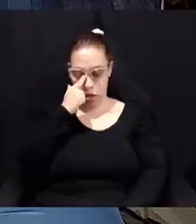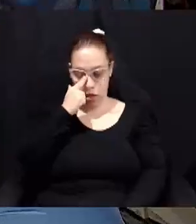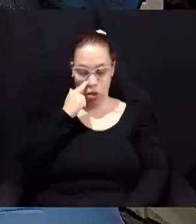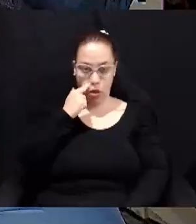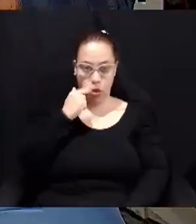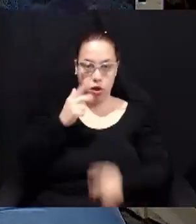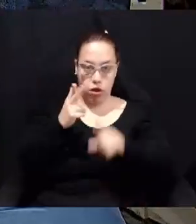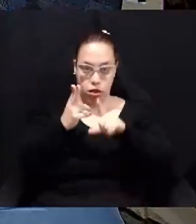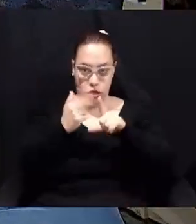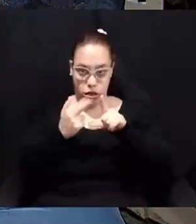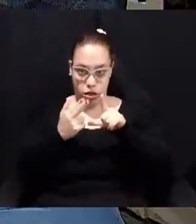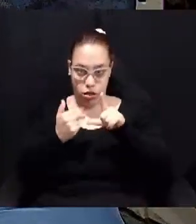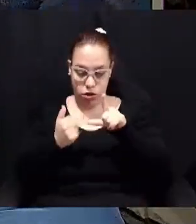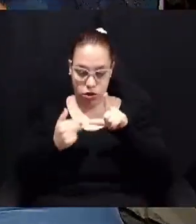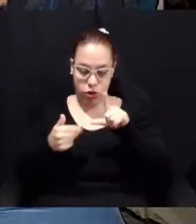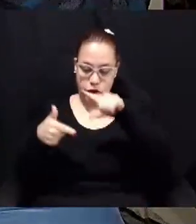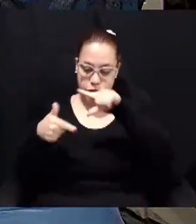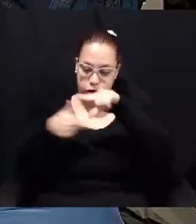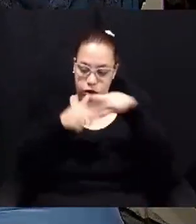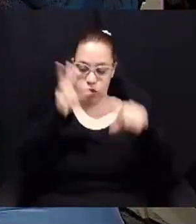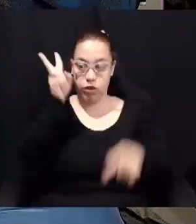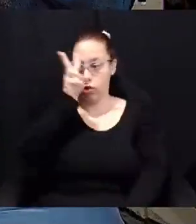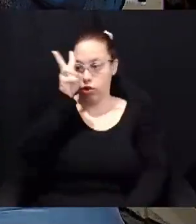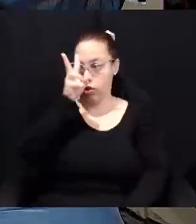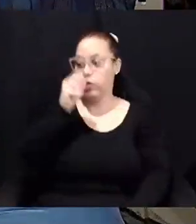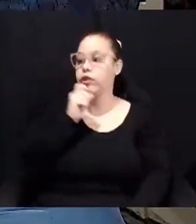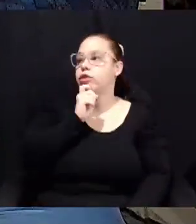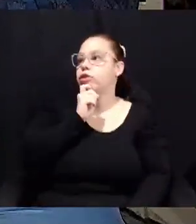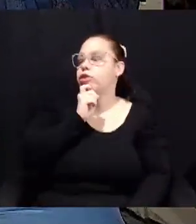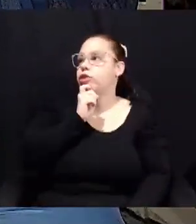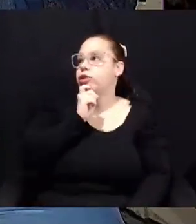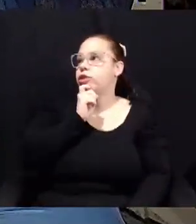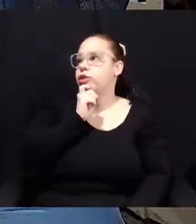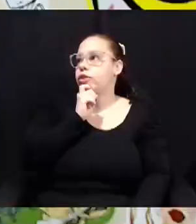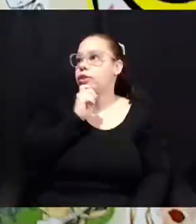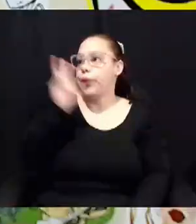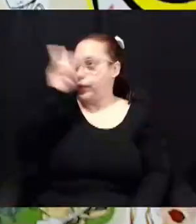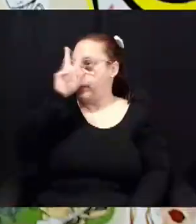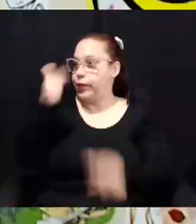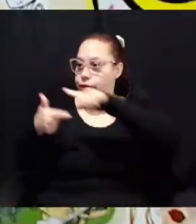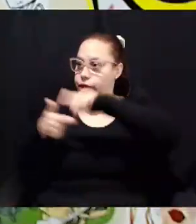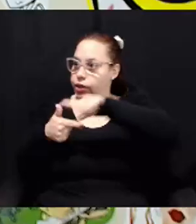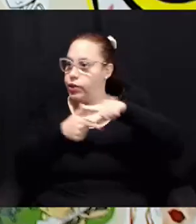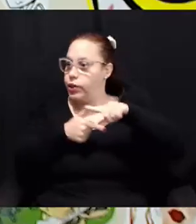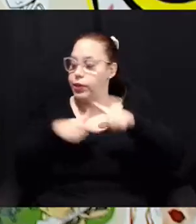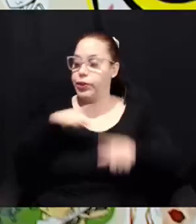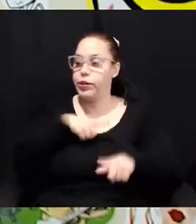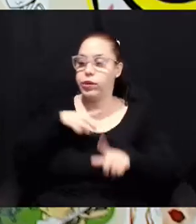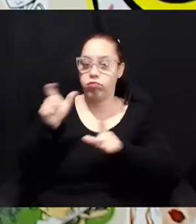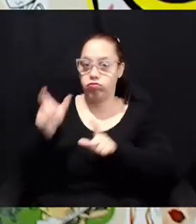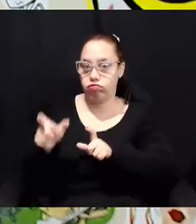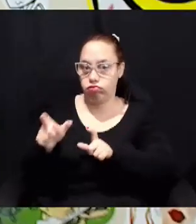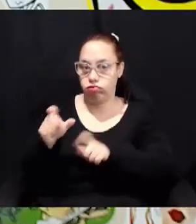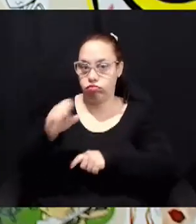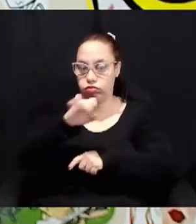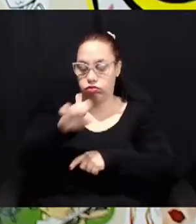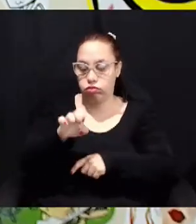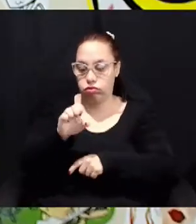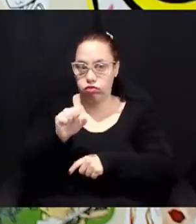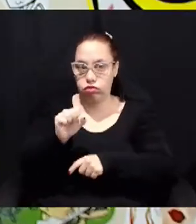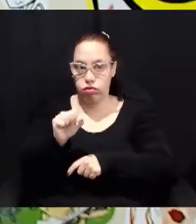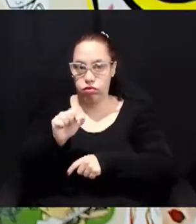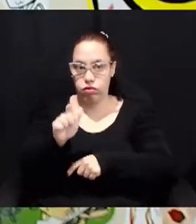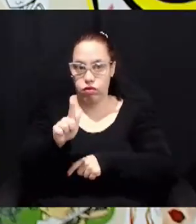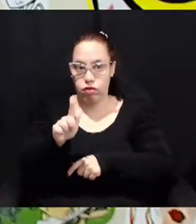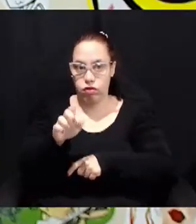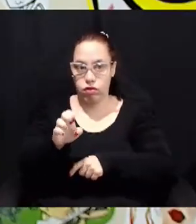então faz essa metalinguagem. E essa história do quadrinho, que tem uma personagem que é Jezebel, que é uma demônia, a